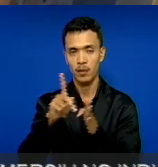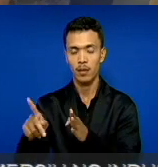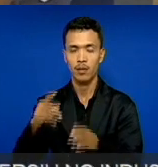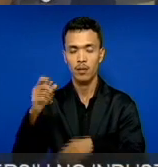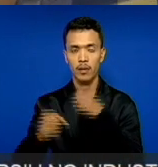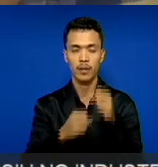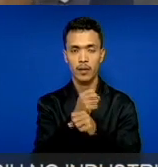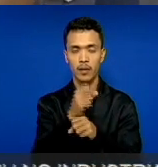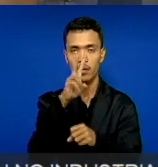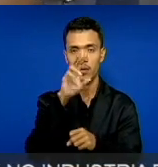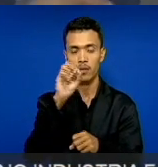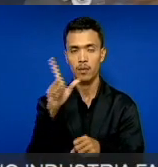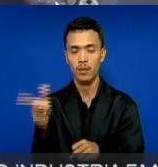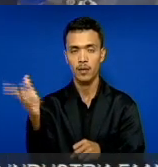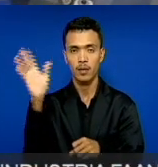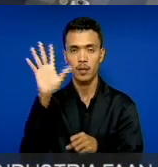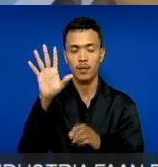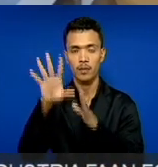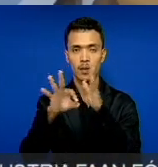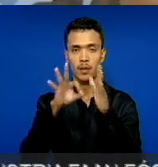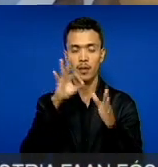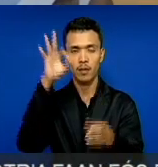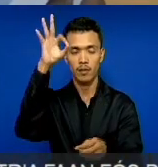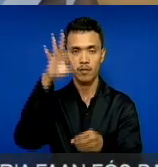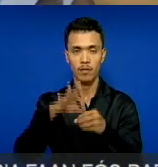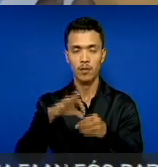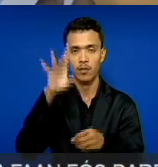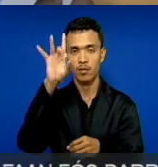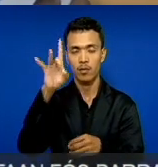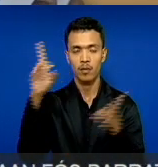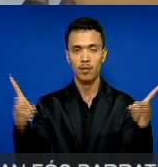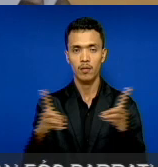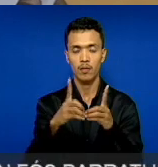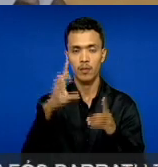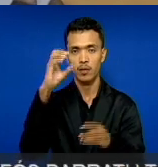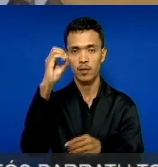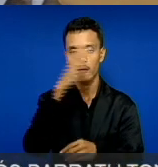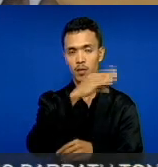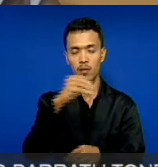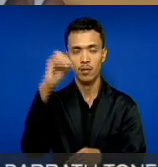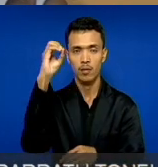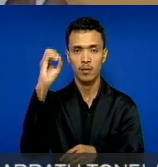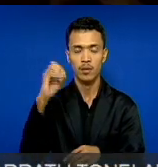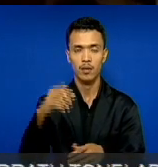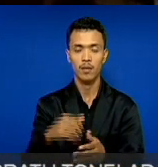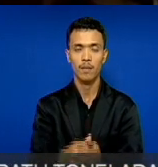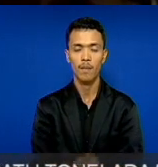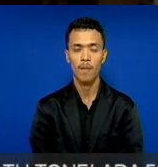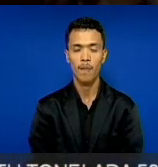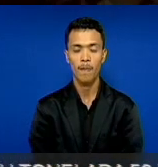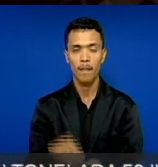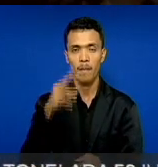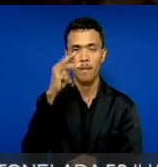Rijo Rua Ruano Lourenço em Lima. Nebe reta na aprovação com votos a favor o alu, contra zero no abstenção zero. Presidente da Comissão